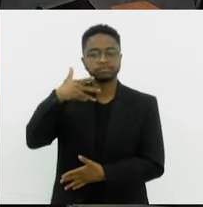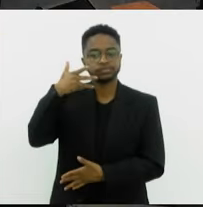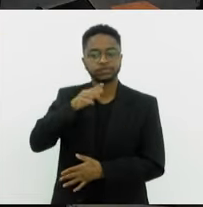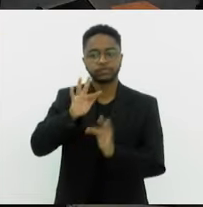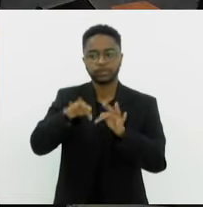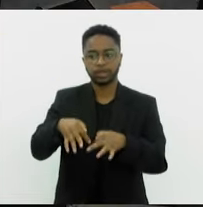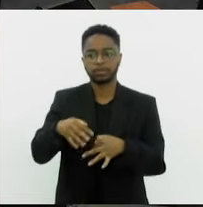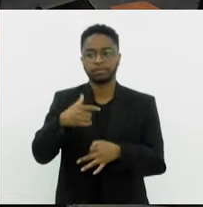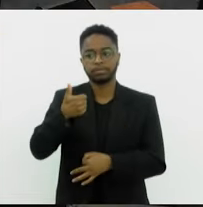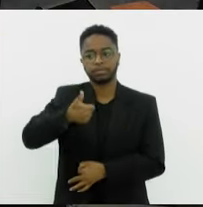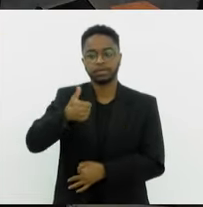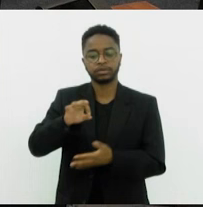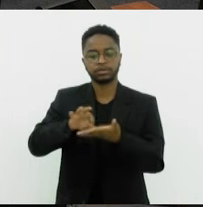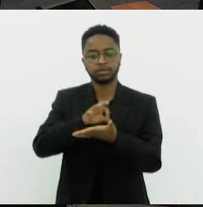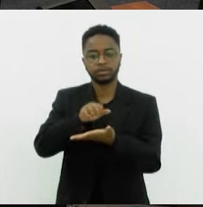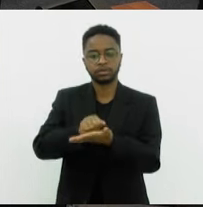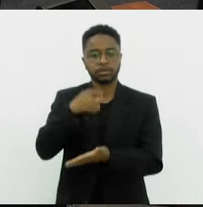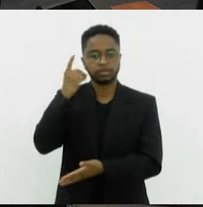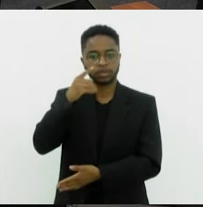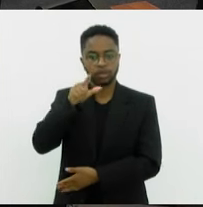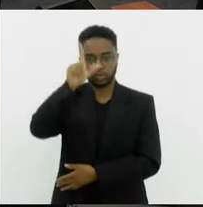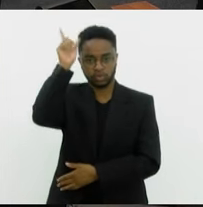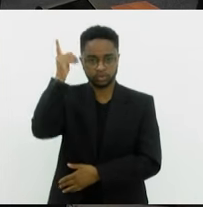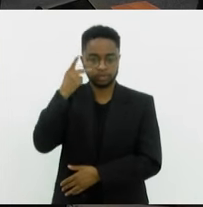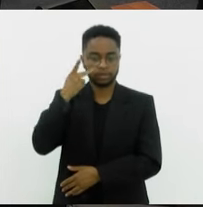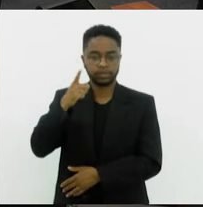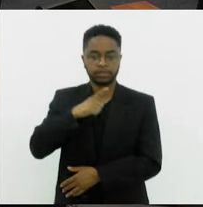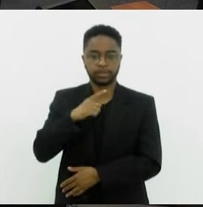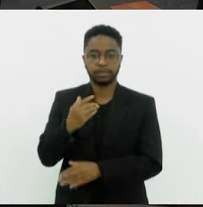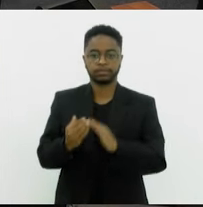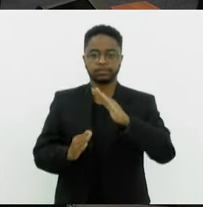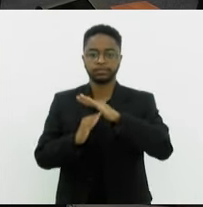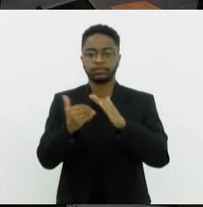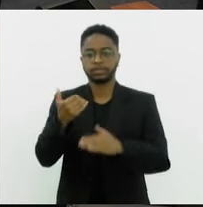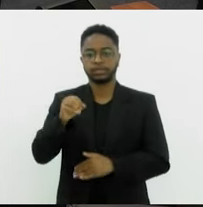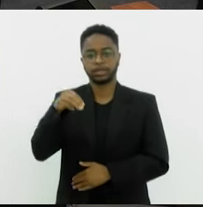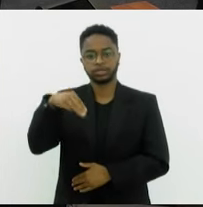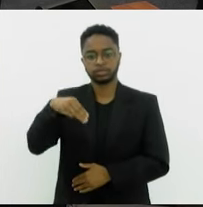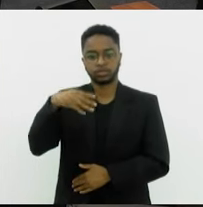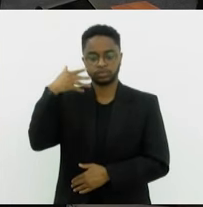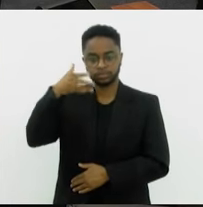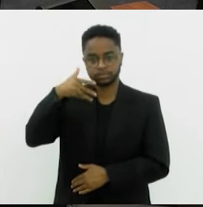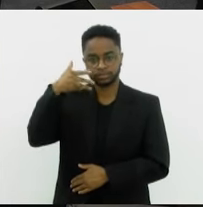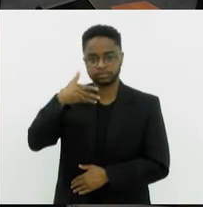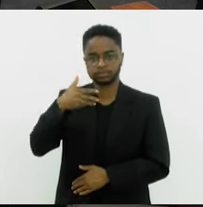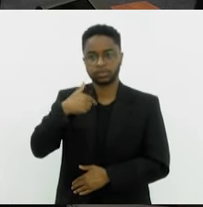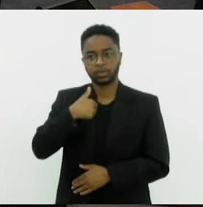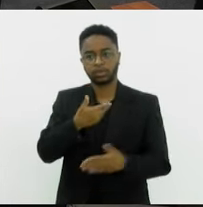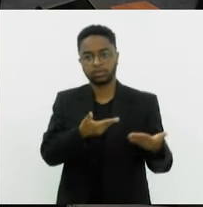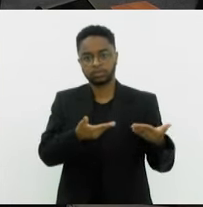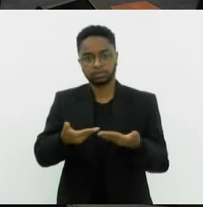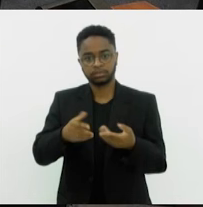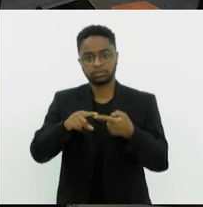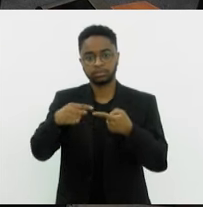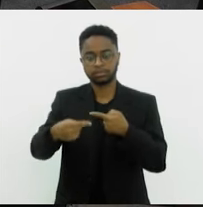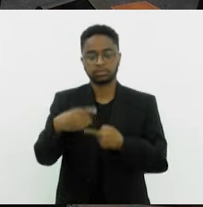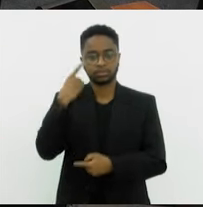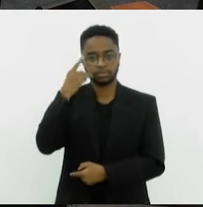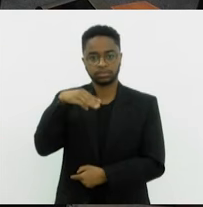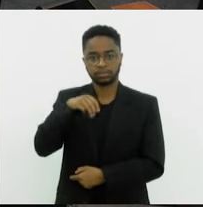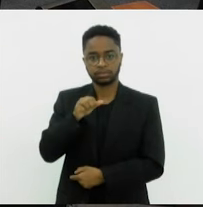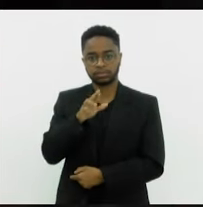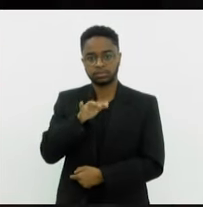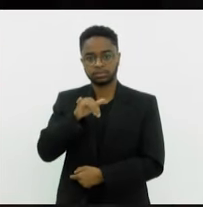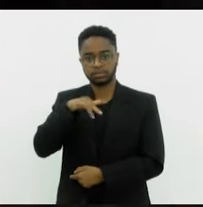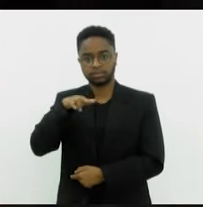o nome deputado Luiz Paulo. Vossa Excelência dispõe de 10 minutos do tempo regimental, já convidando a deputada Marina, do